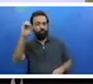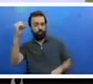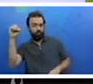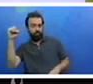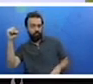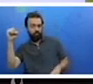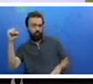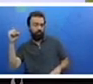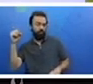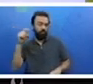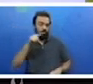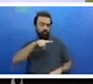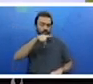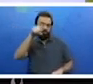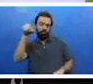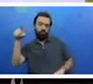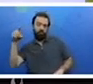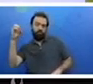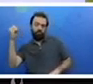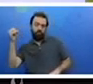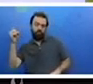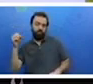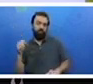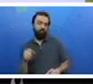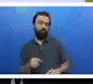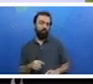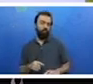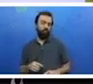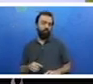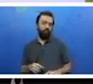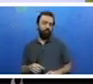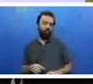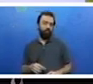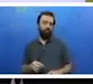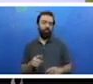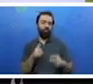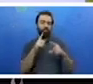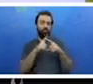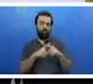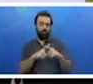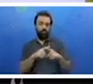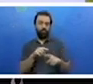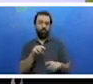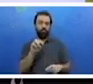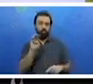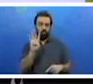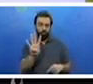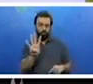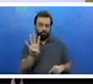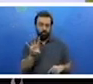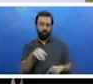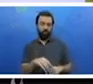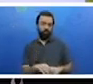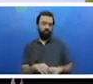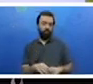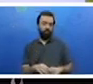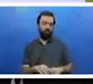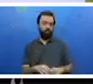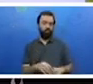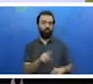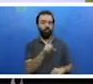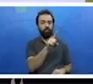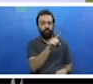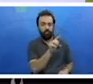2 para 8, o que aconteceu? Eu multipliquei por 4.